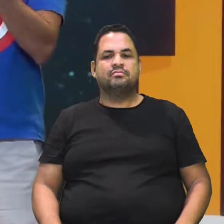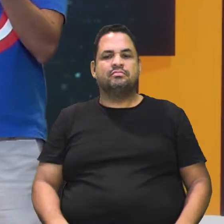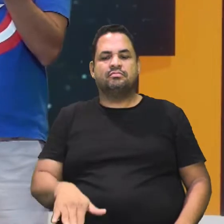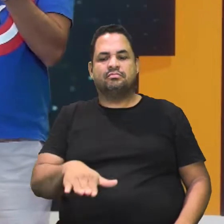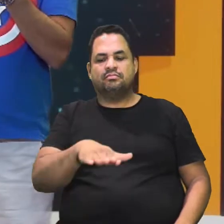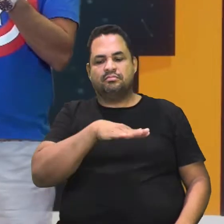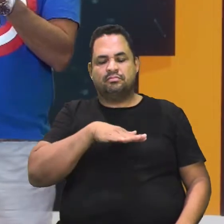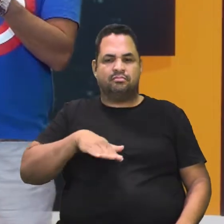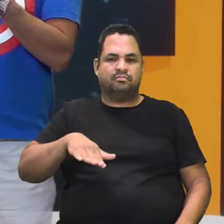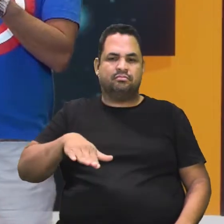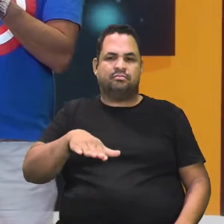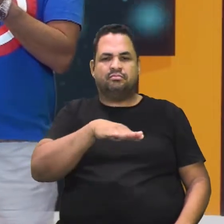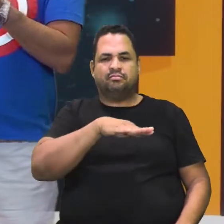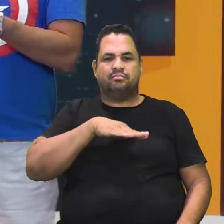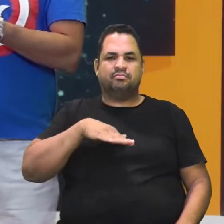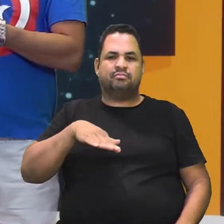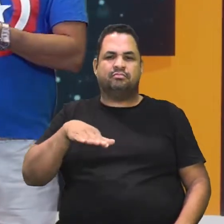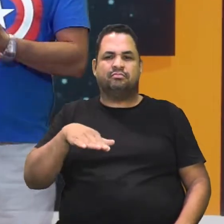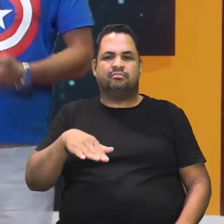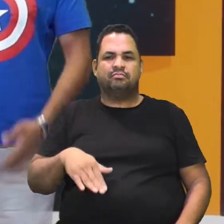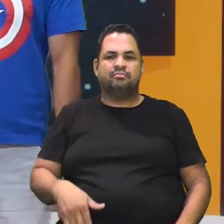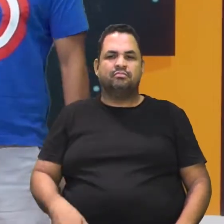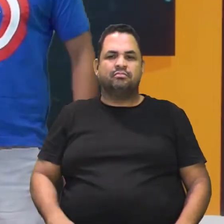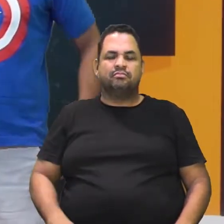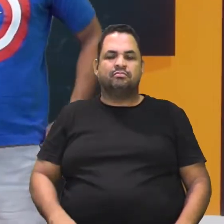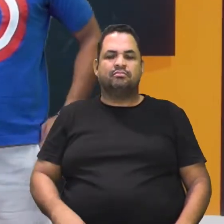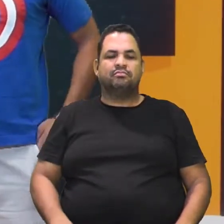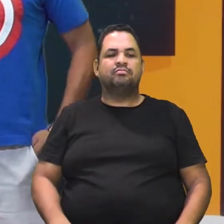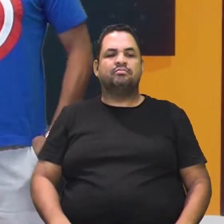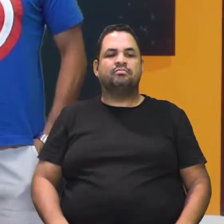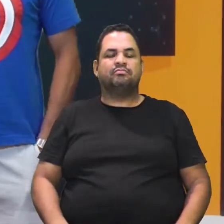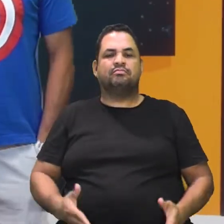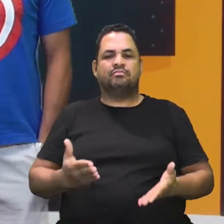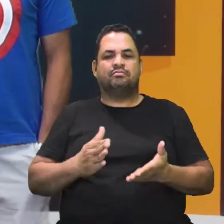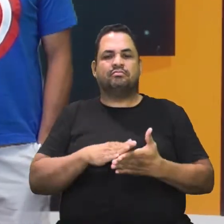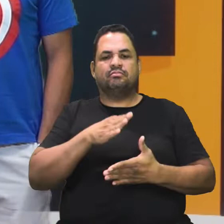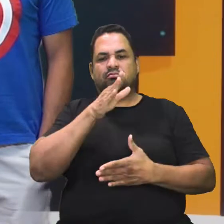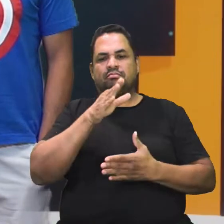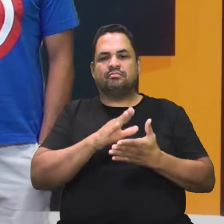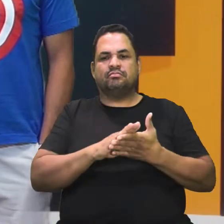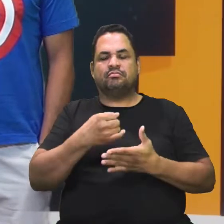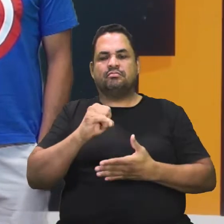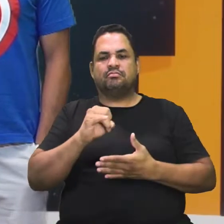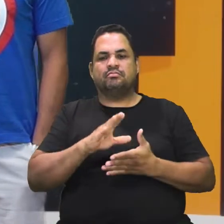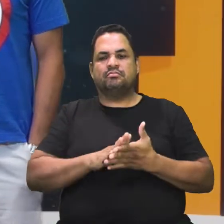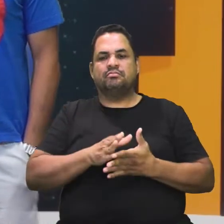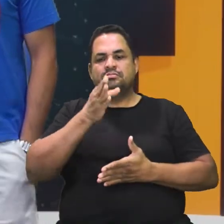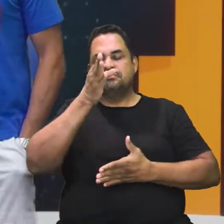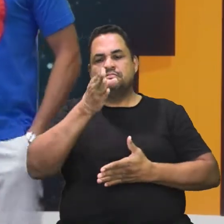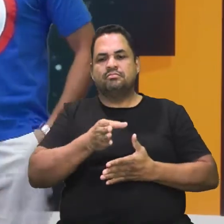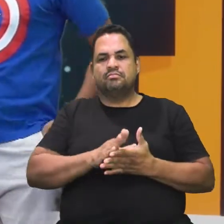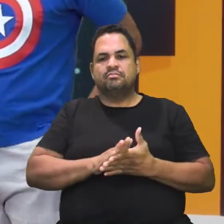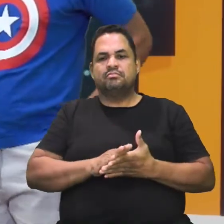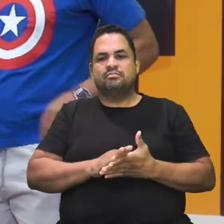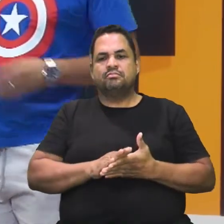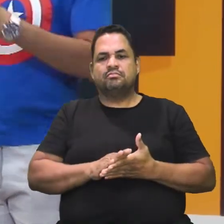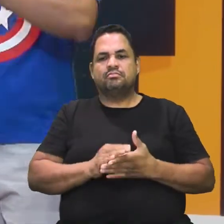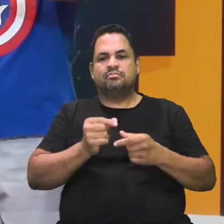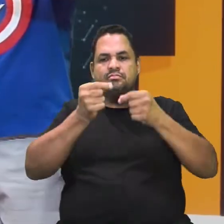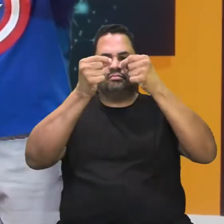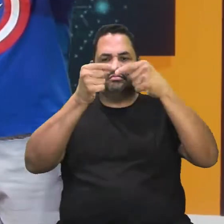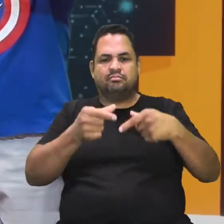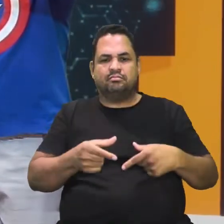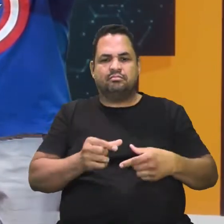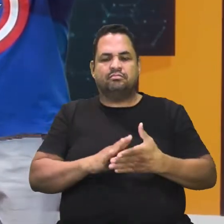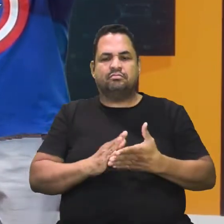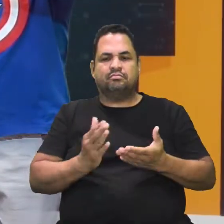está cortando, né, de forma perpendicular. Sim. É um corte. Peraí, então se é um corte perpendicular e o meu cone está com... São